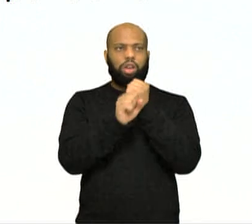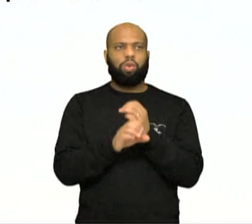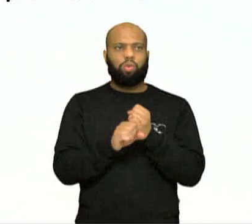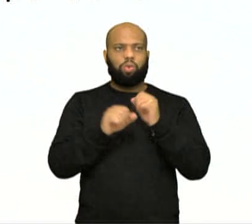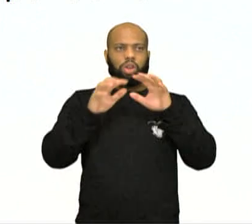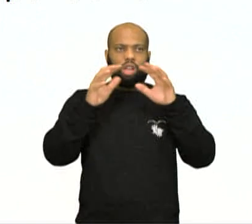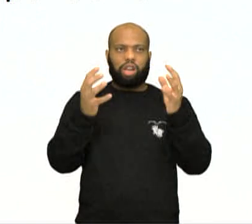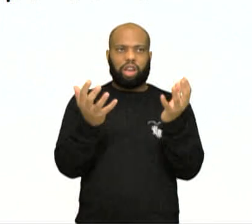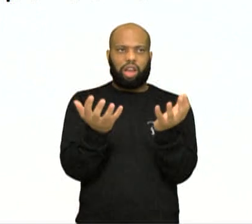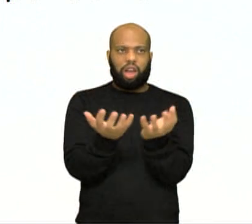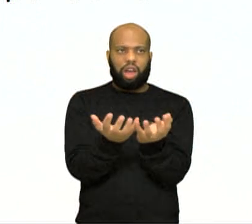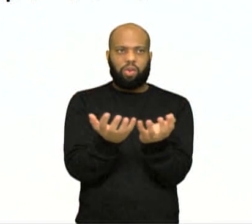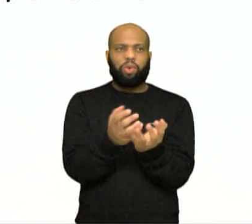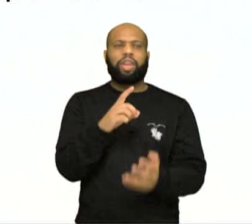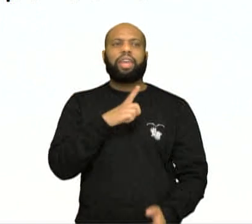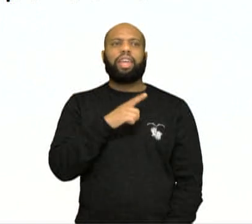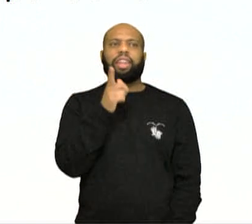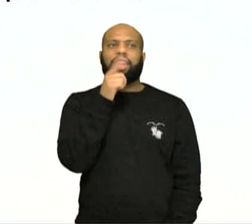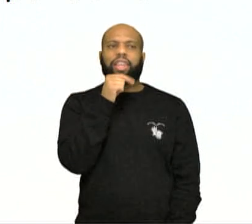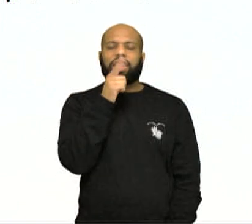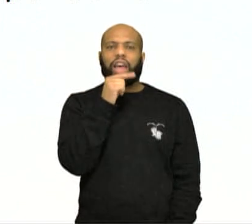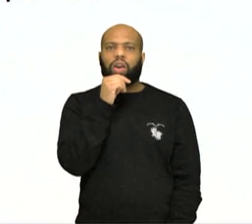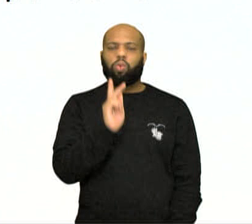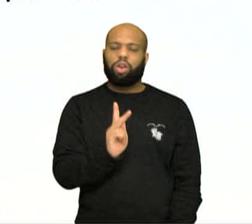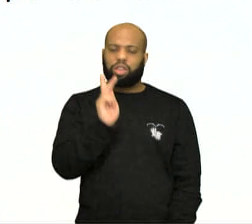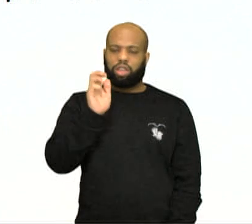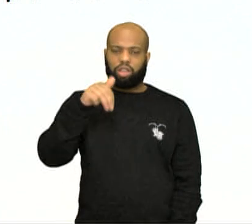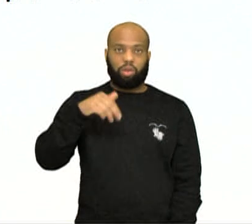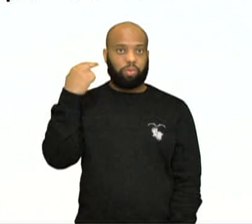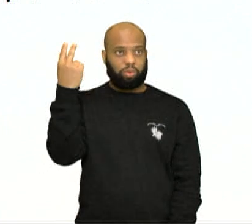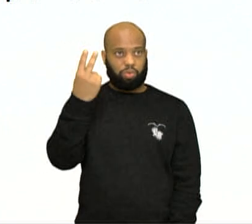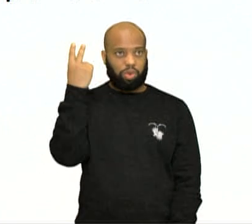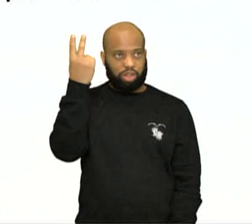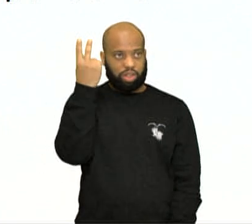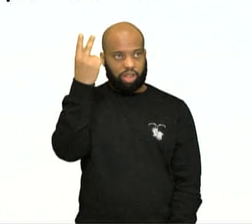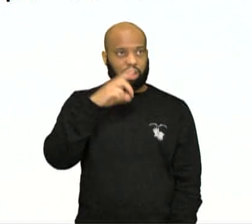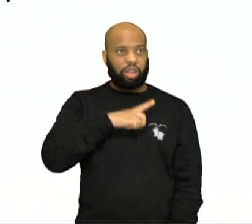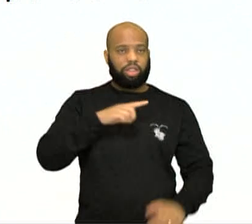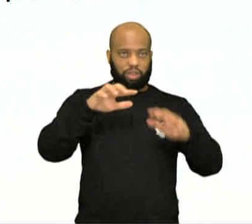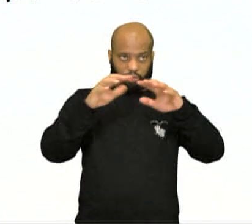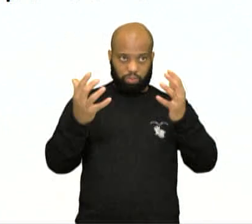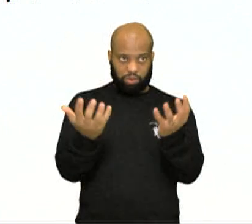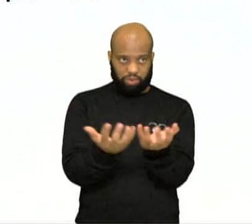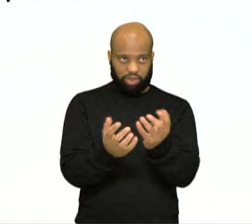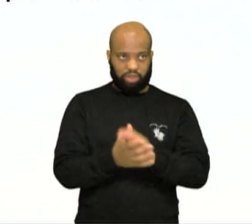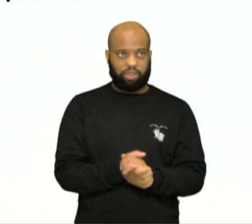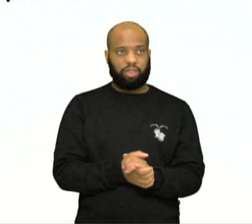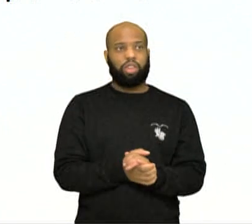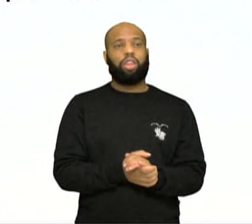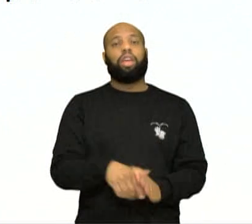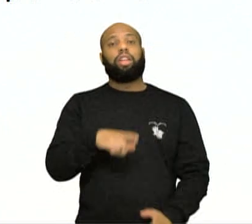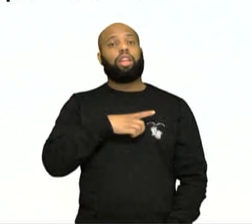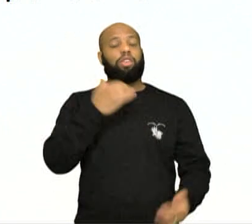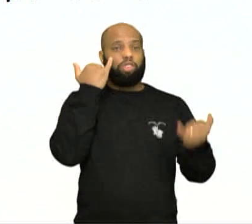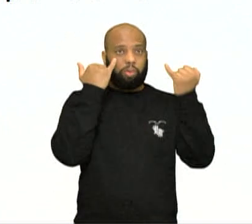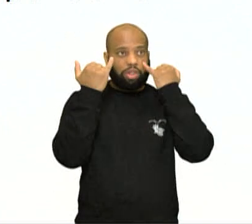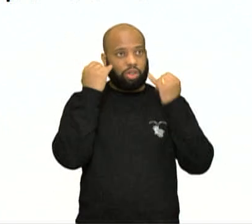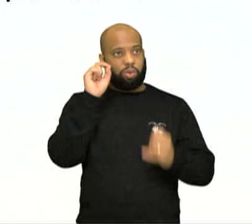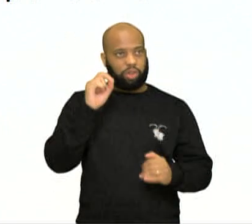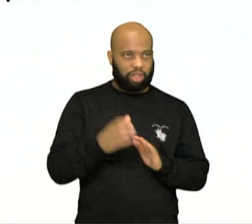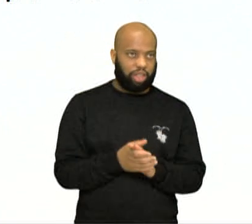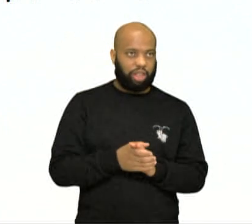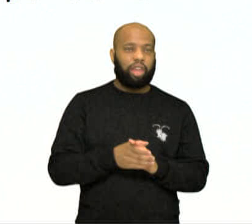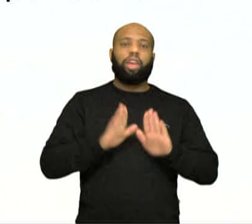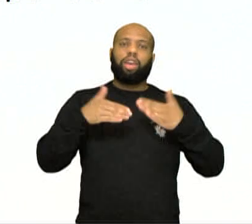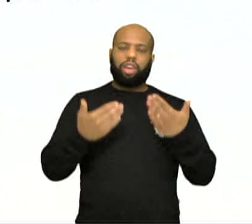a área coberta de água em quilômetro quadrado em sua superfície? Tendo a seguinte informação: a